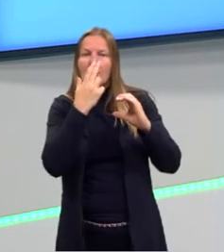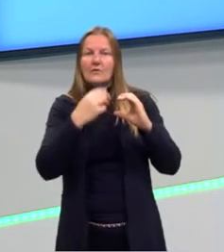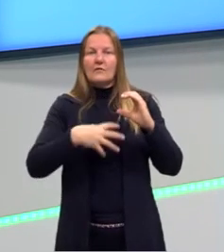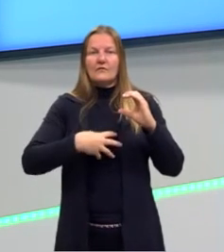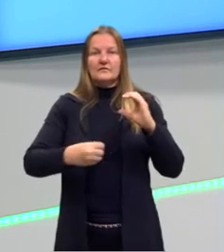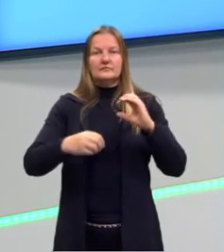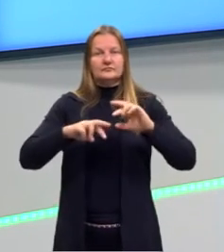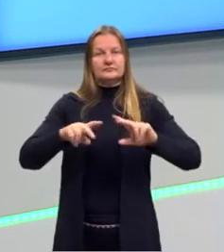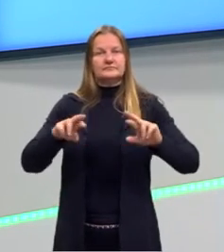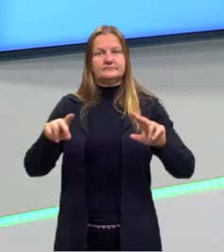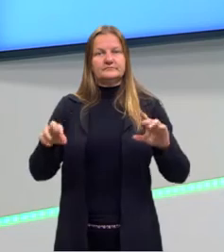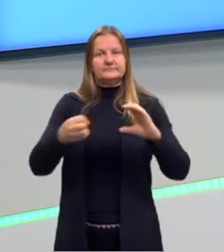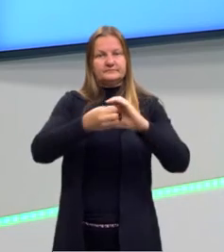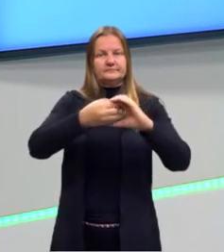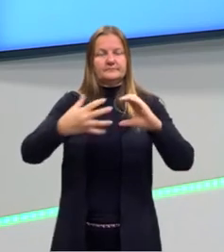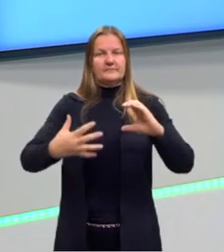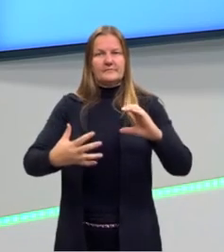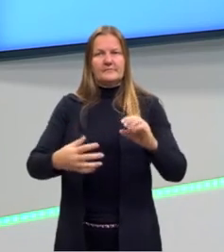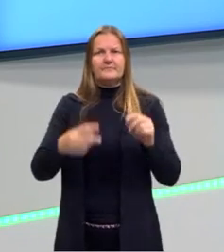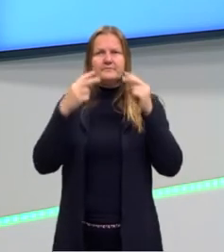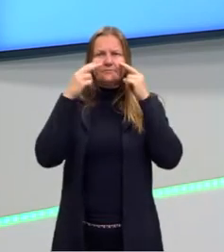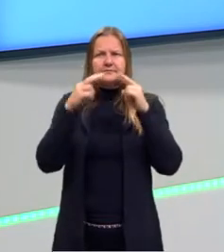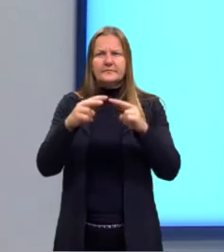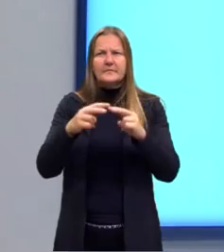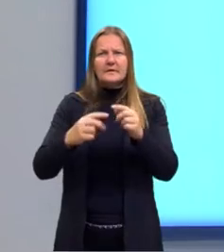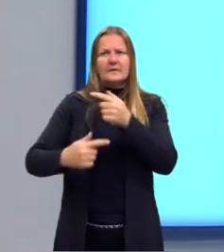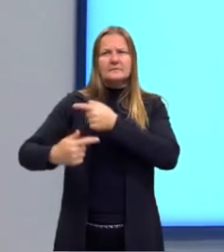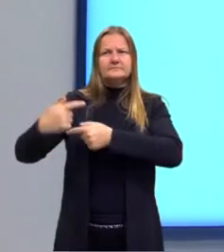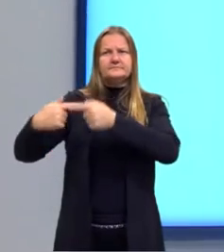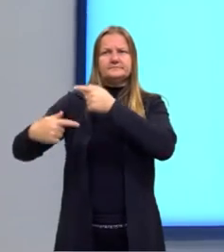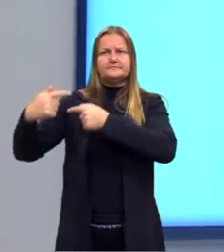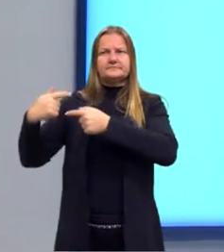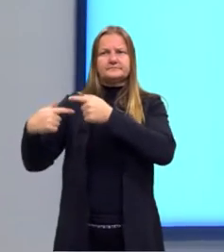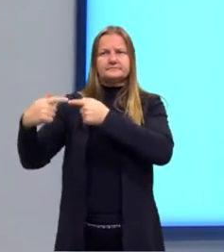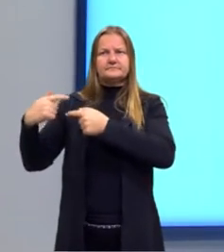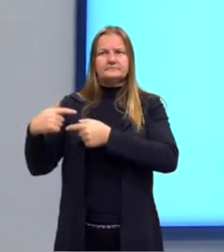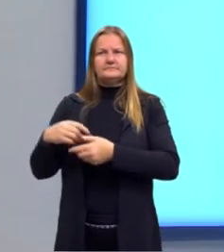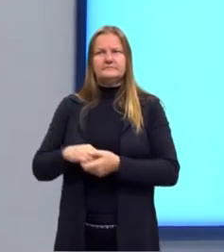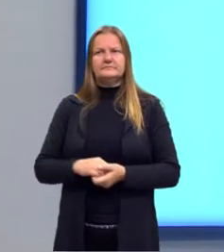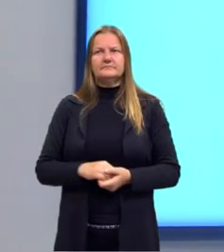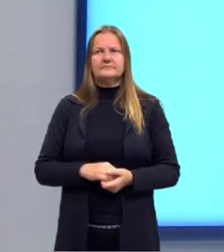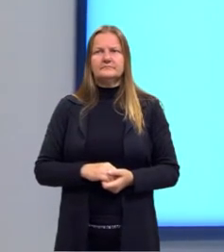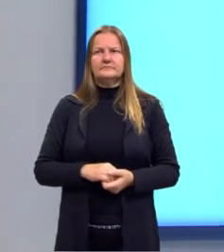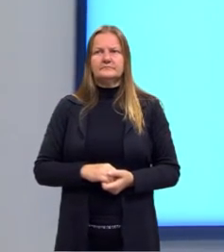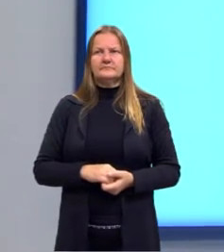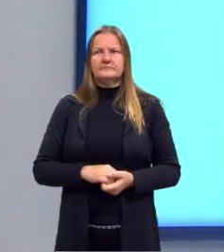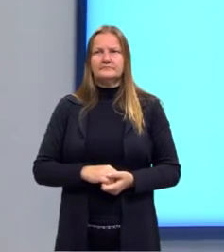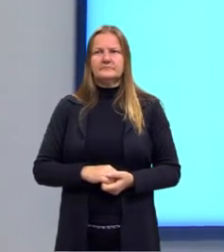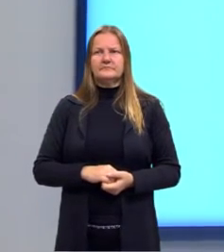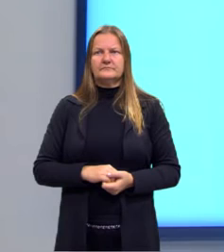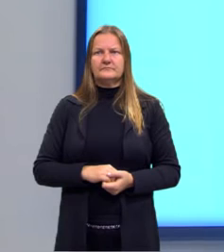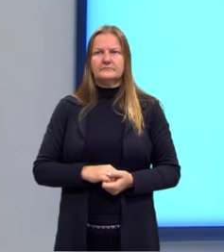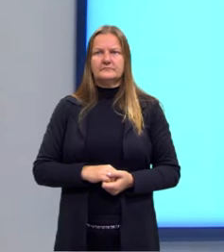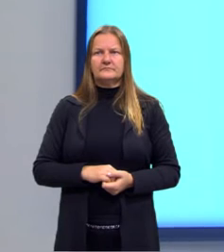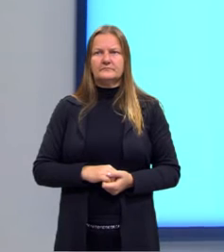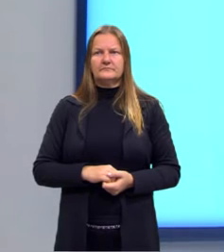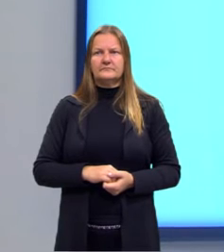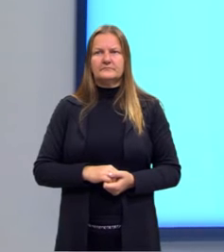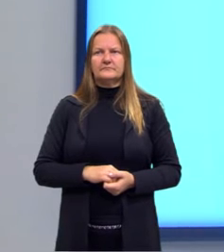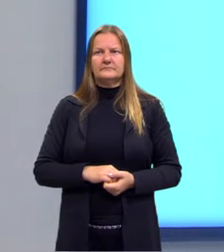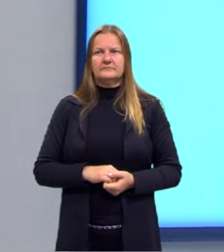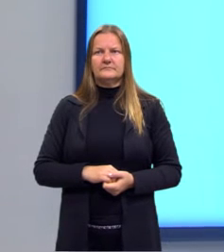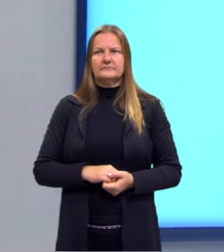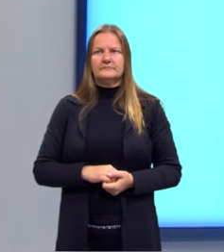filhos diferentes Tá então vamos olhar lá não era do gramas item casais com a mesma característica com filhos